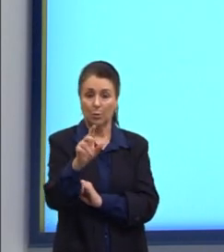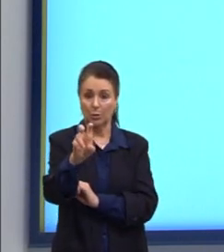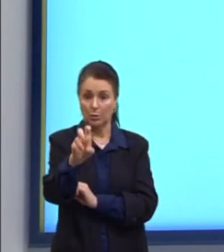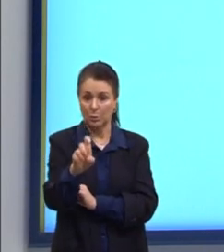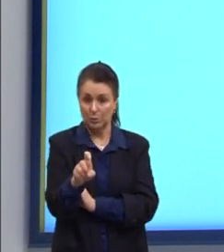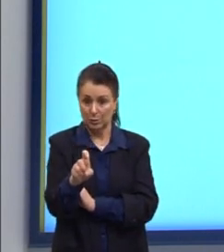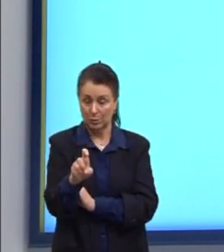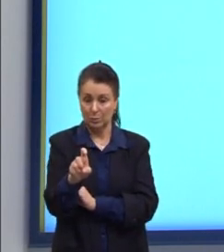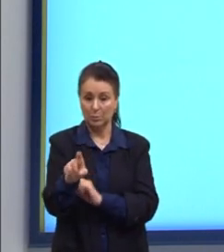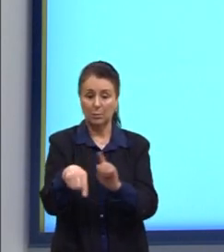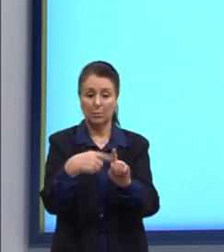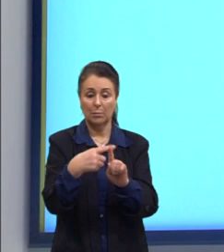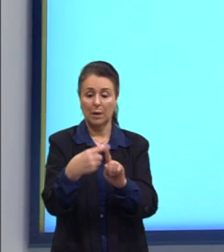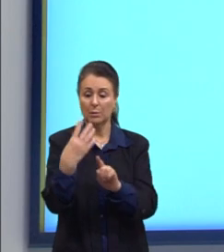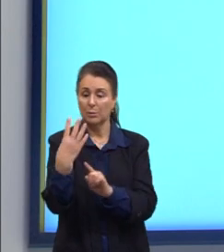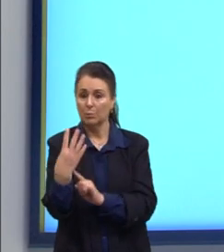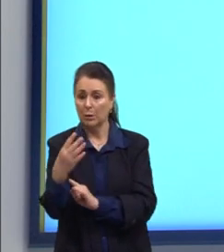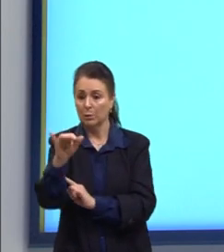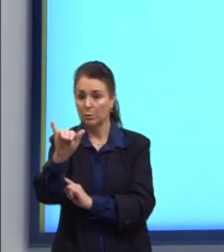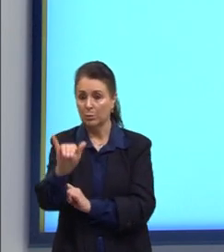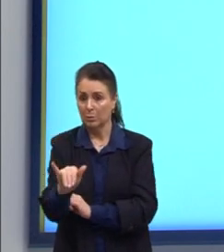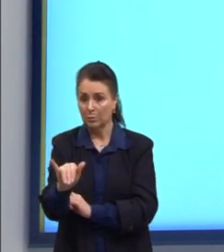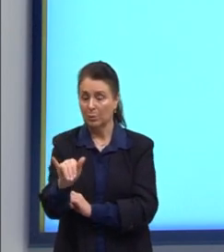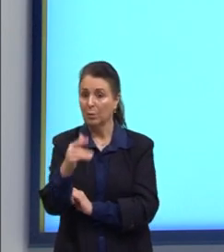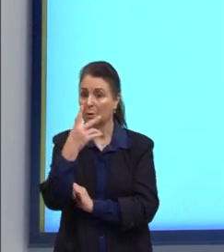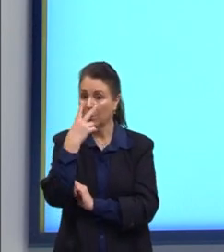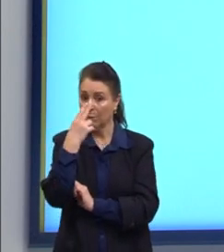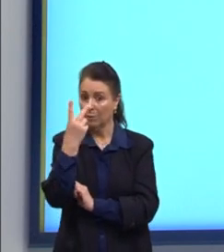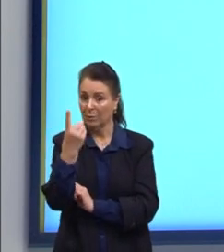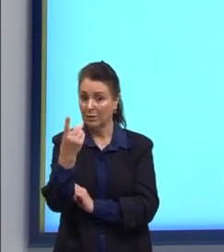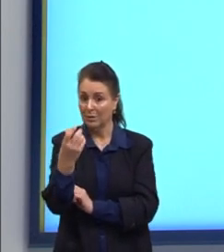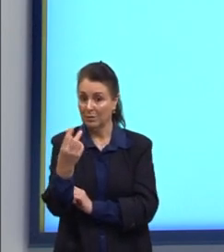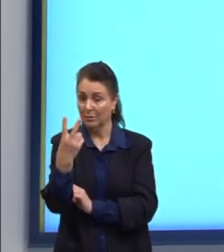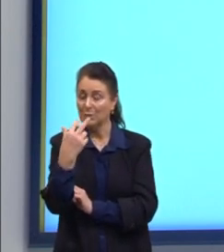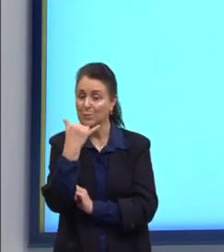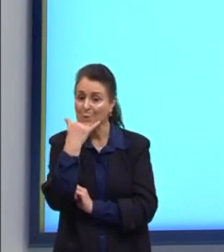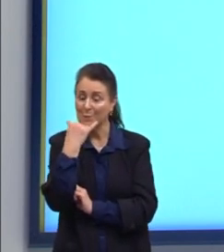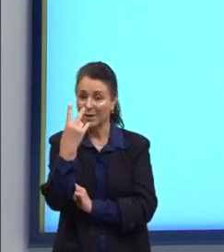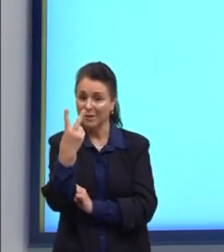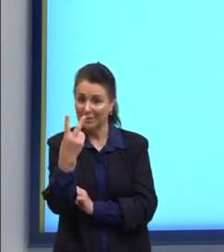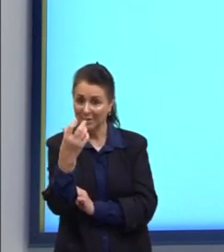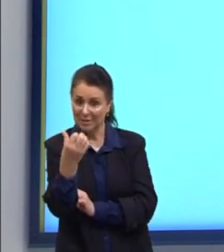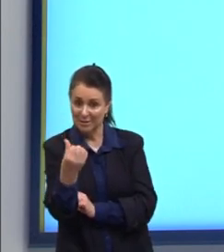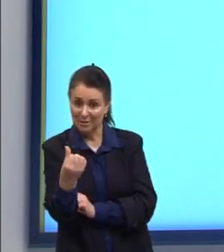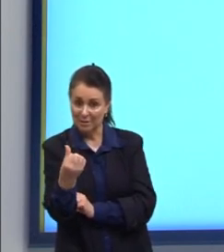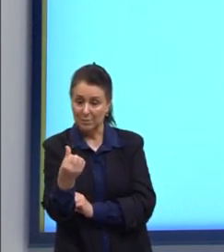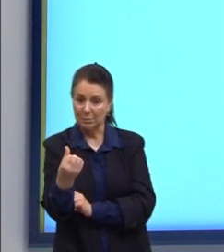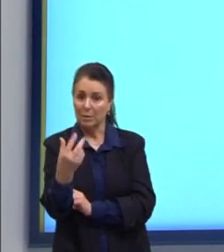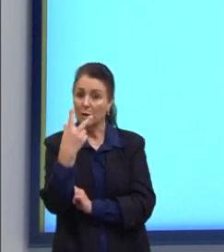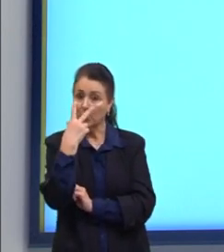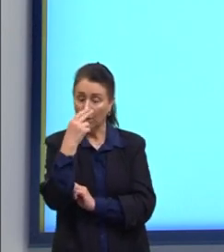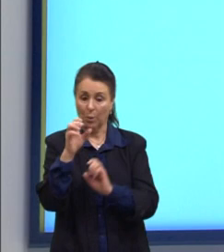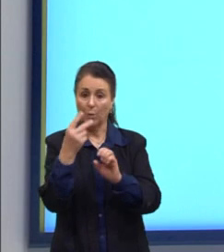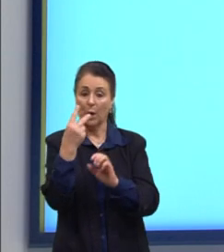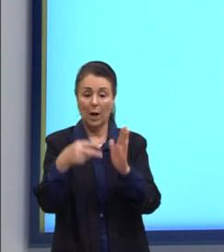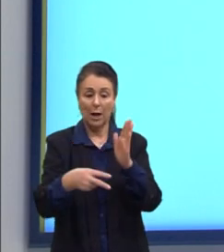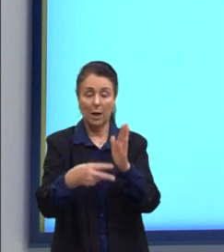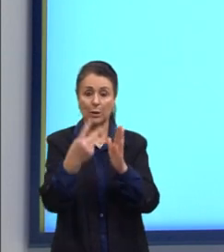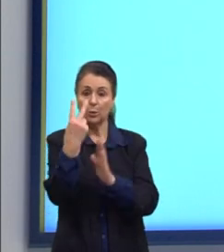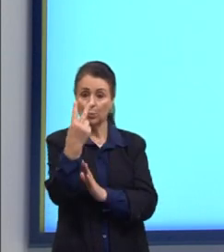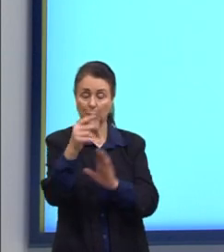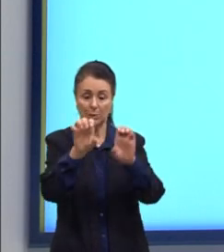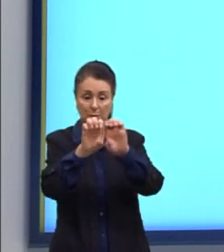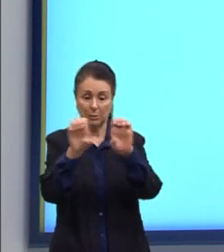+ 4y = 26 Agora sim eu tenho ali as duas equações se eu